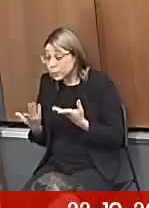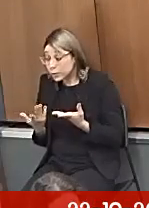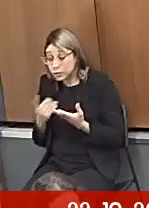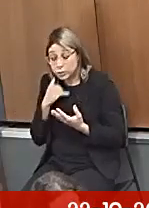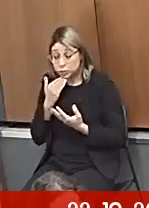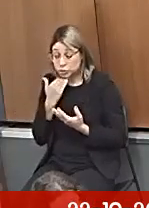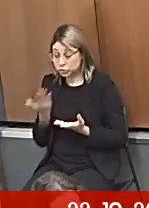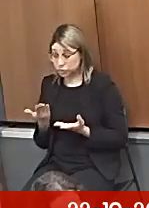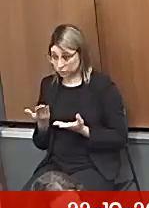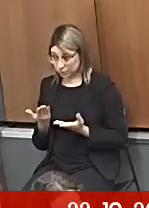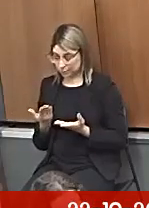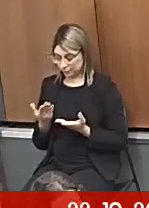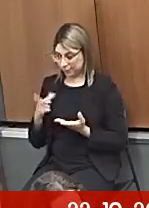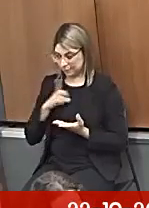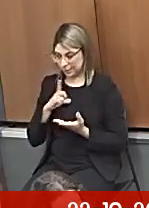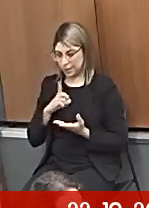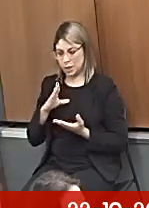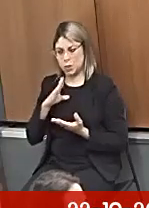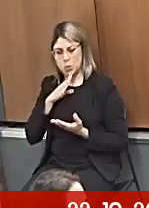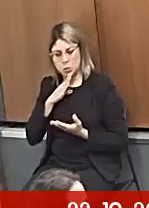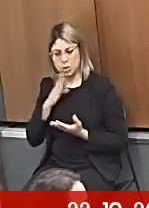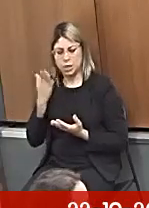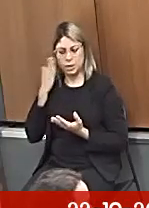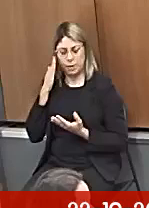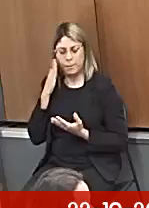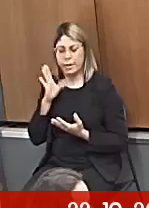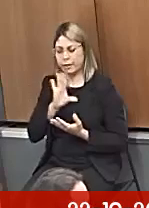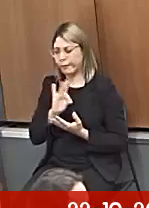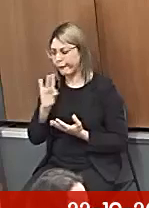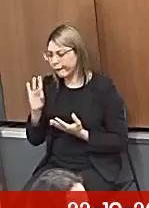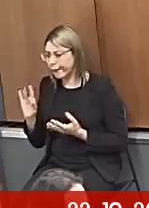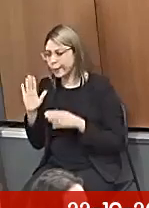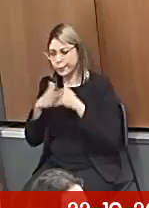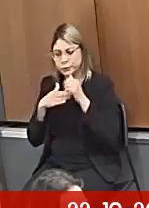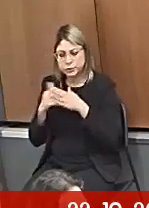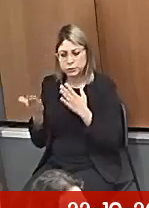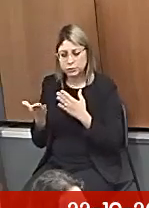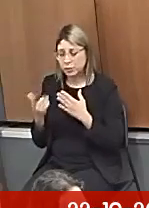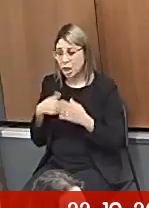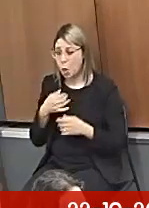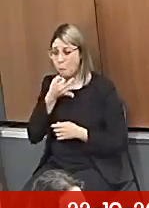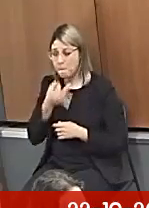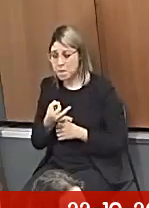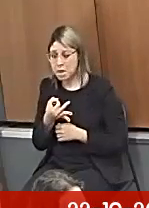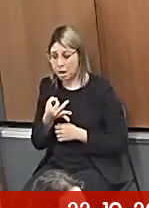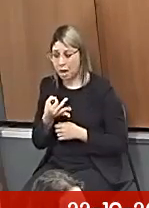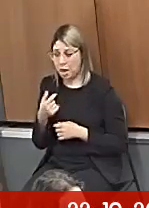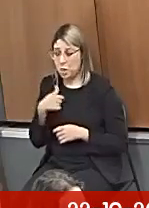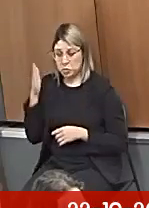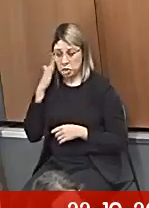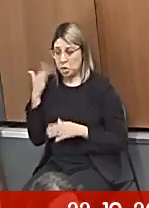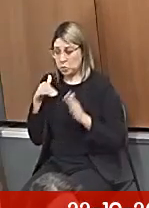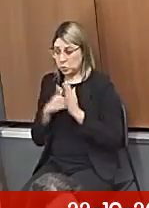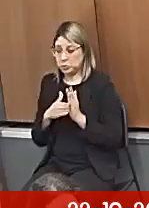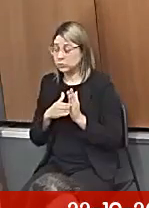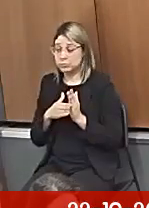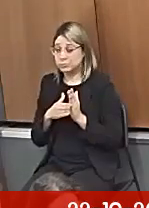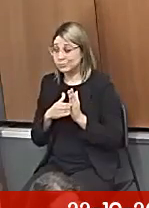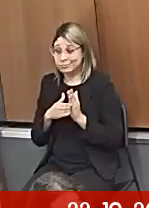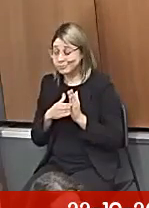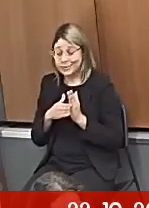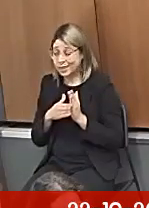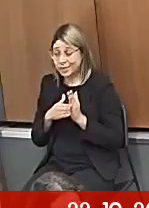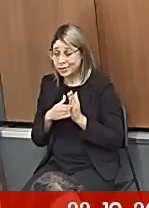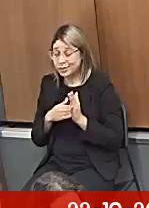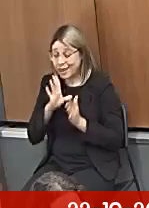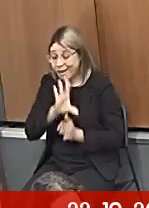a gente, dentro do segmento de conhecimento técnico de cada um, querer opinar com propriedade em assuntos que ele é